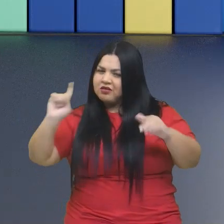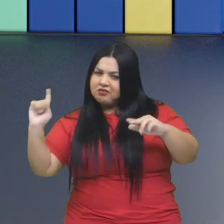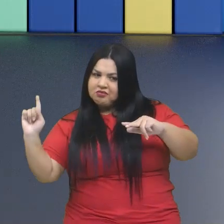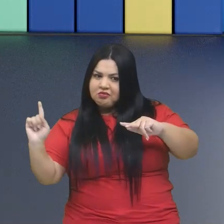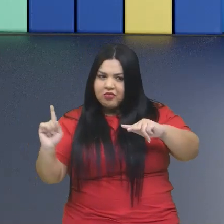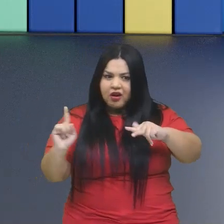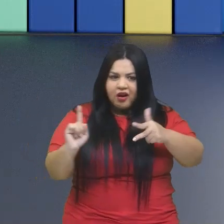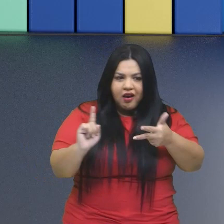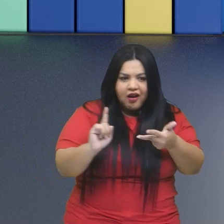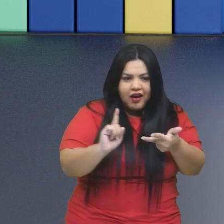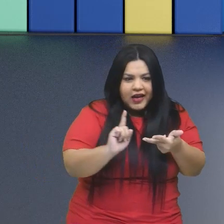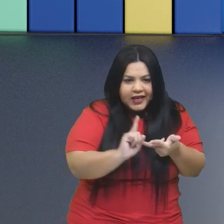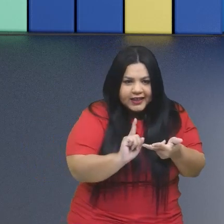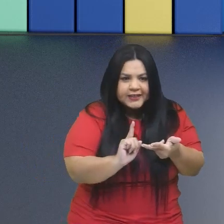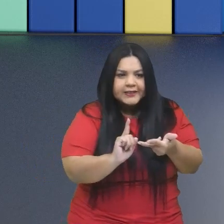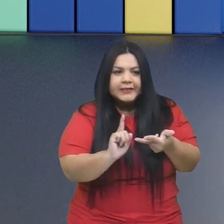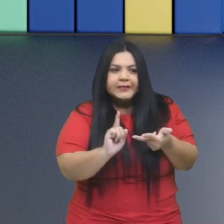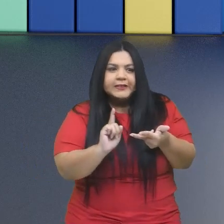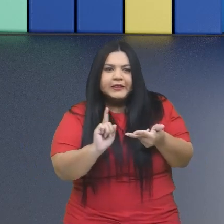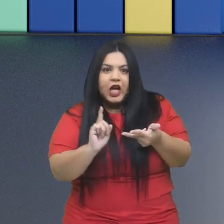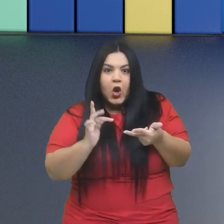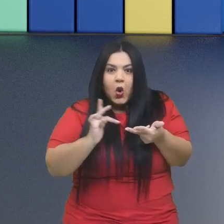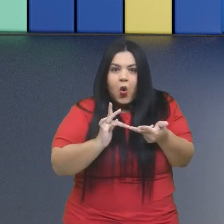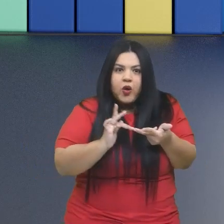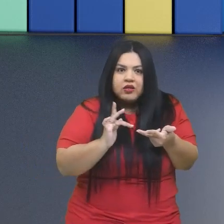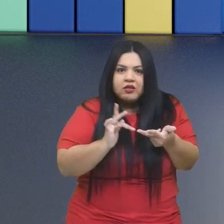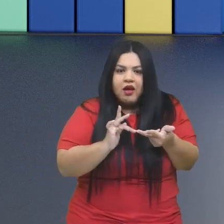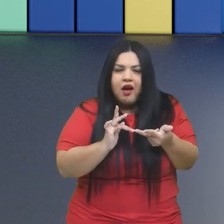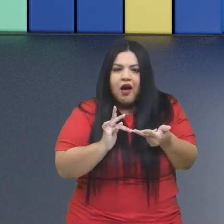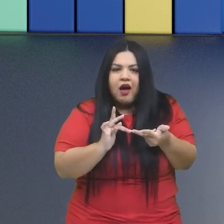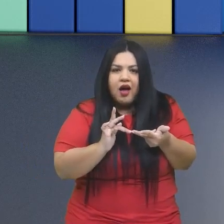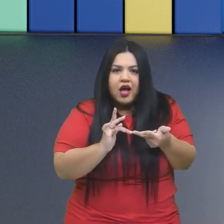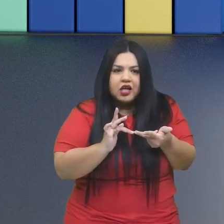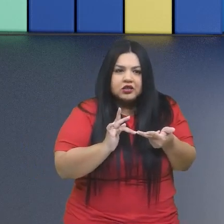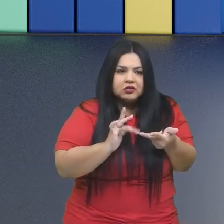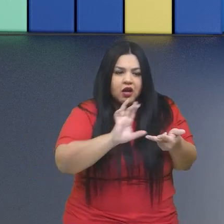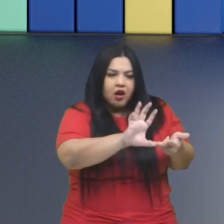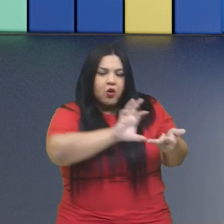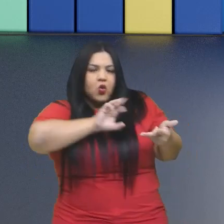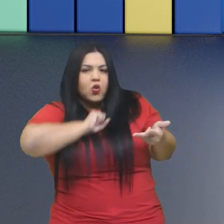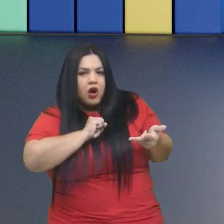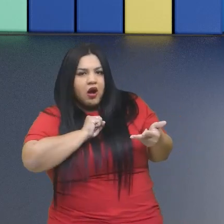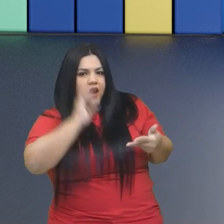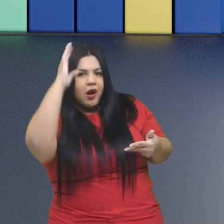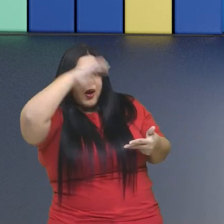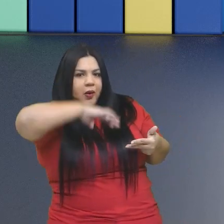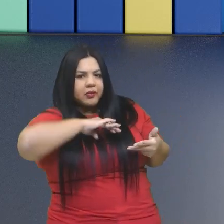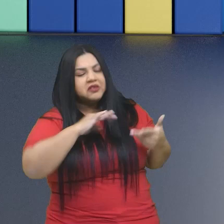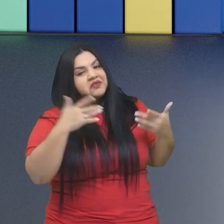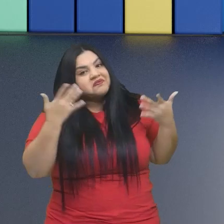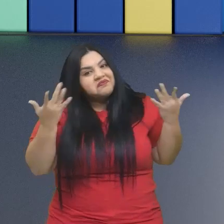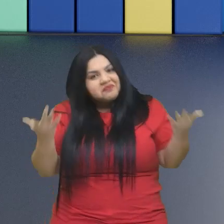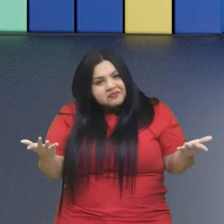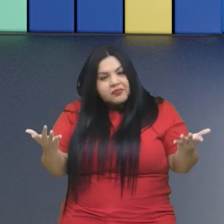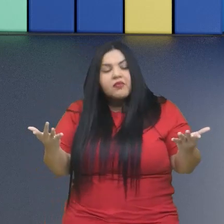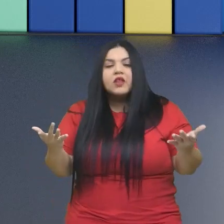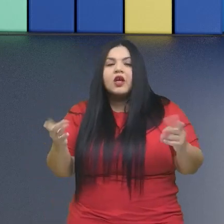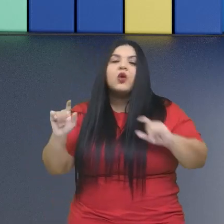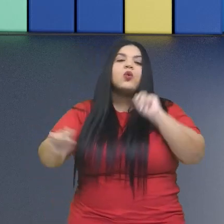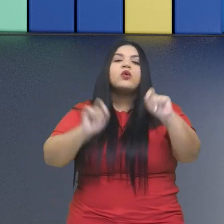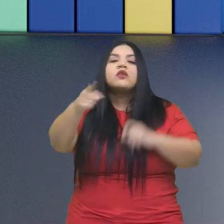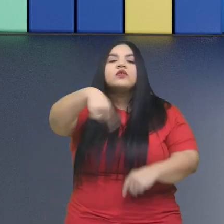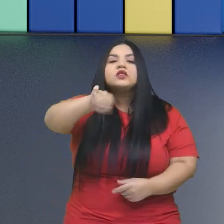restos embalsamados, a gente trouxe aqui alguns dos exploradores, né, que não deram muito certo, né? Mas aí, o que você